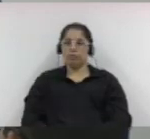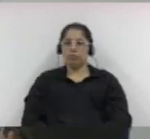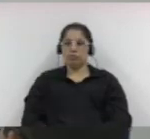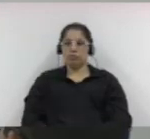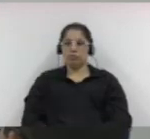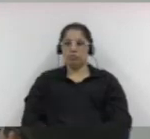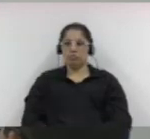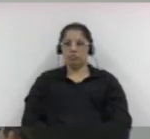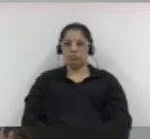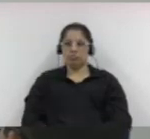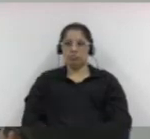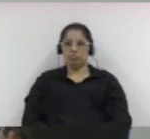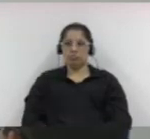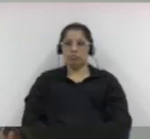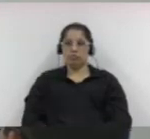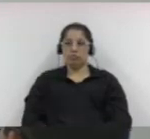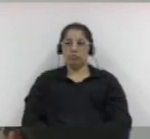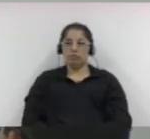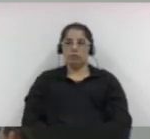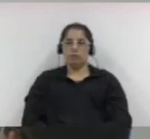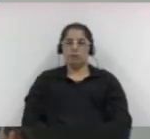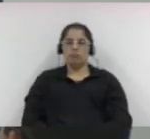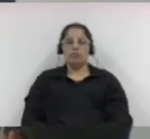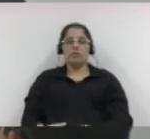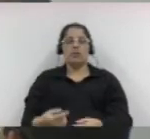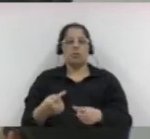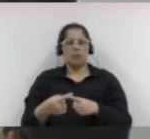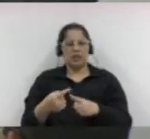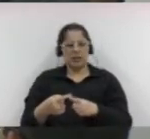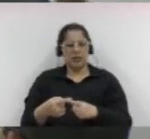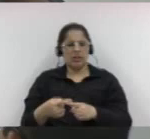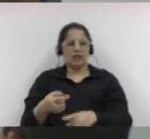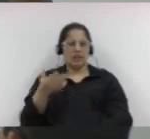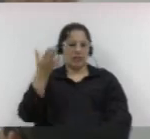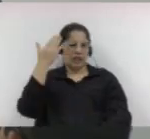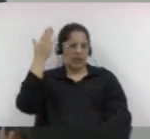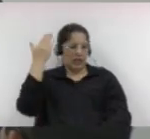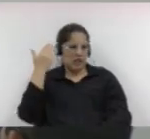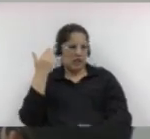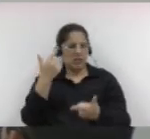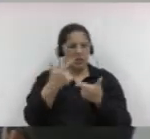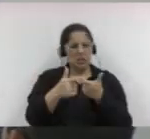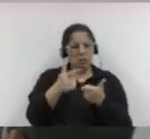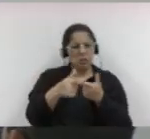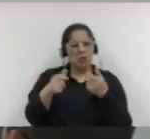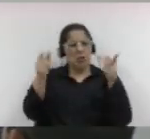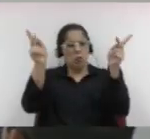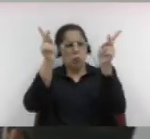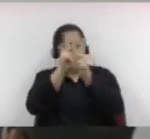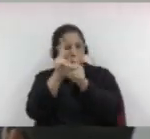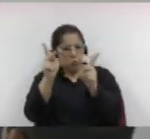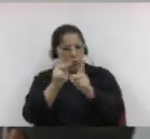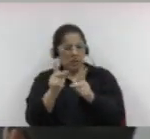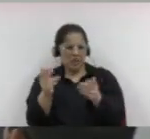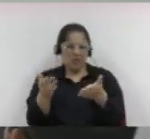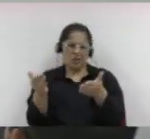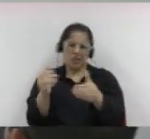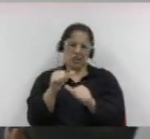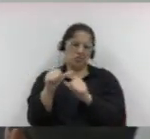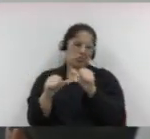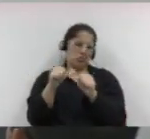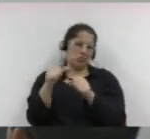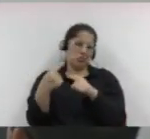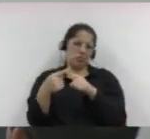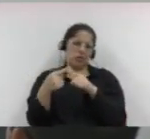ponto de vista da aviação, está liberado, tinha um problema de ventos, não tem mais isso, com a tecnologia implementada,